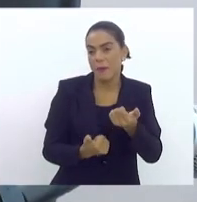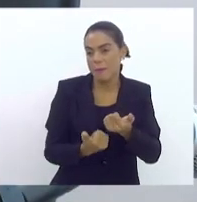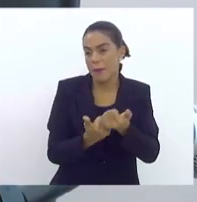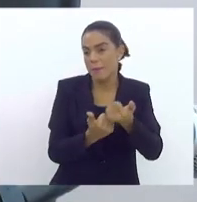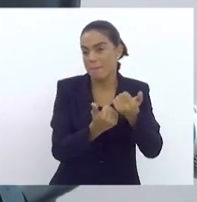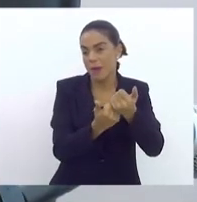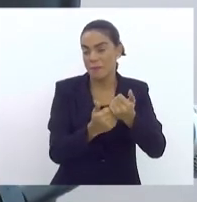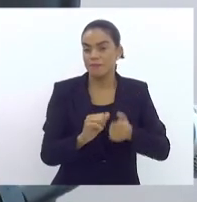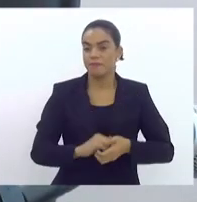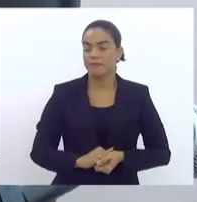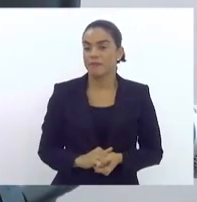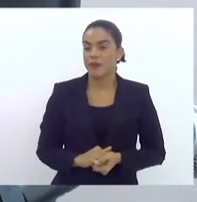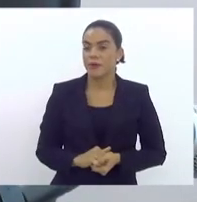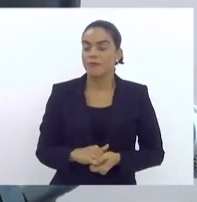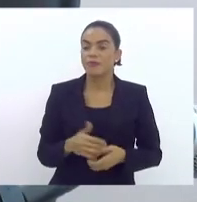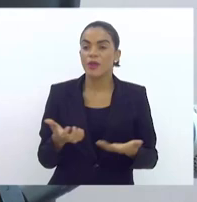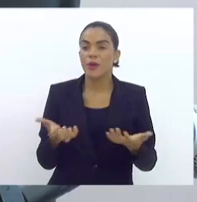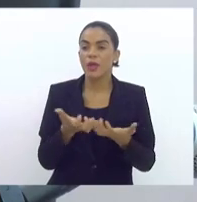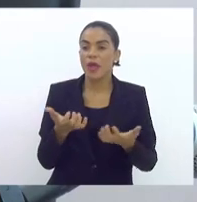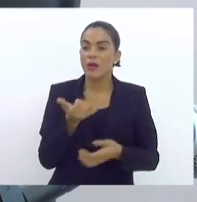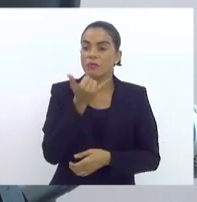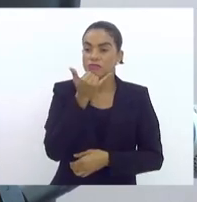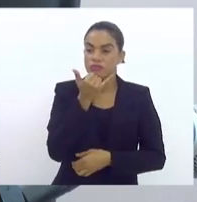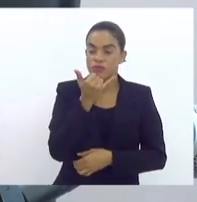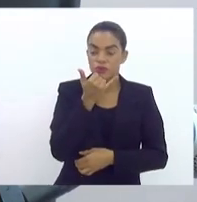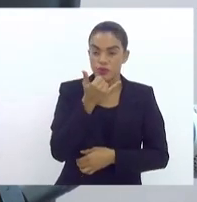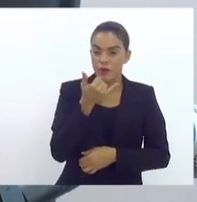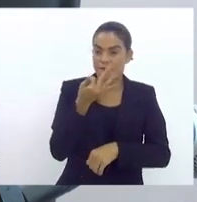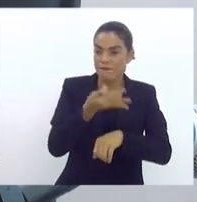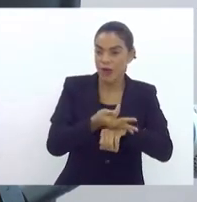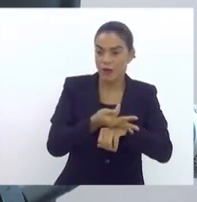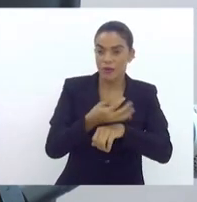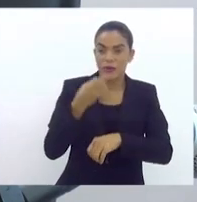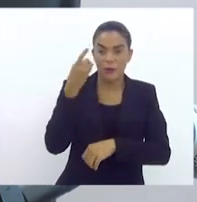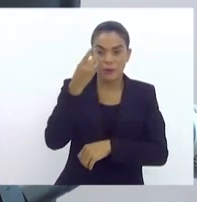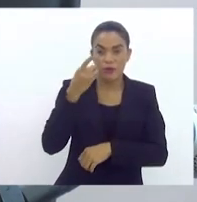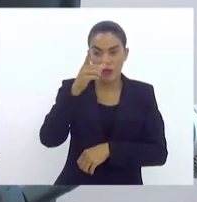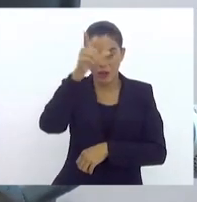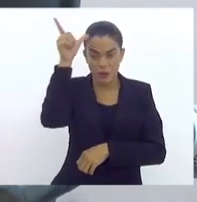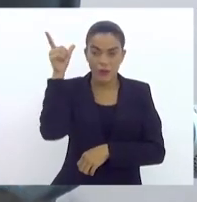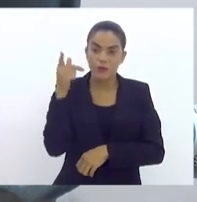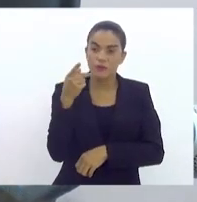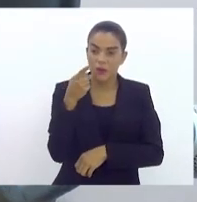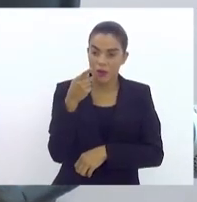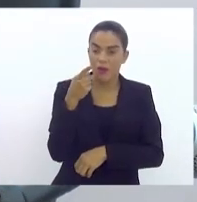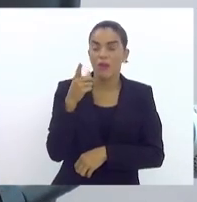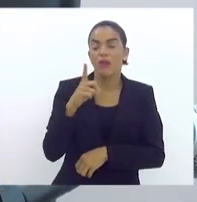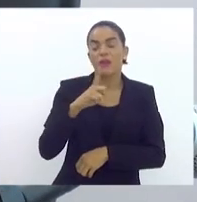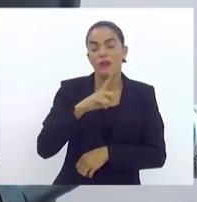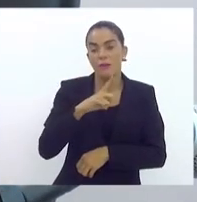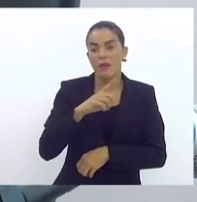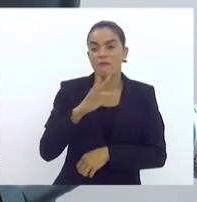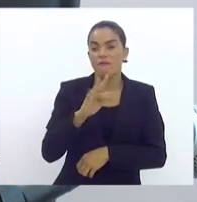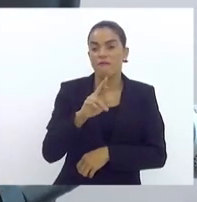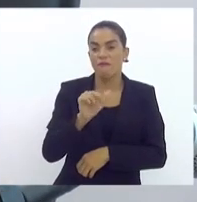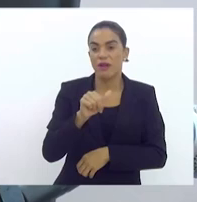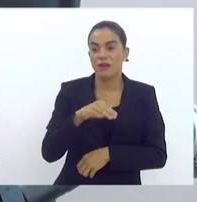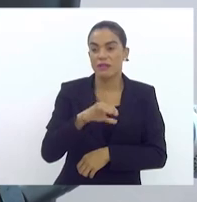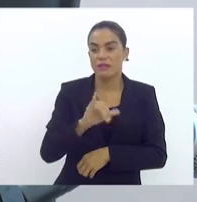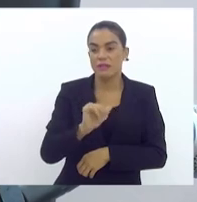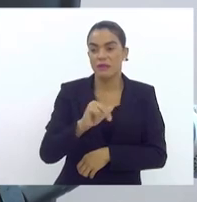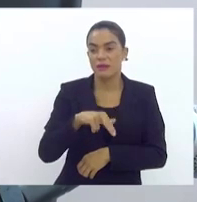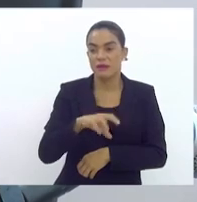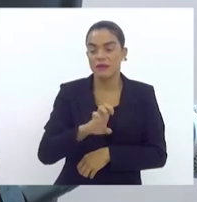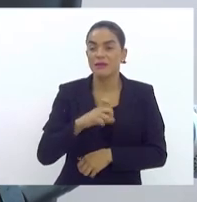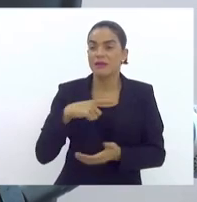deputados é antes que era justificar a ausência do deputado Luiz Paulo e da deputada Franciane que tinha uma agenda anterior